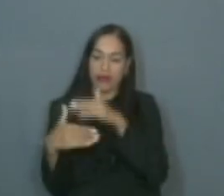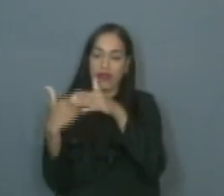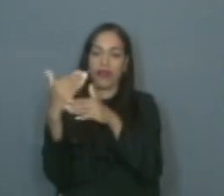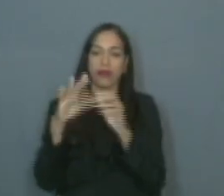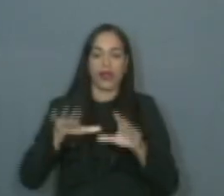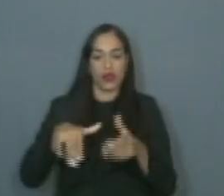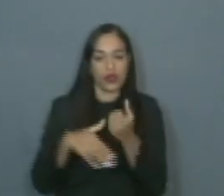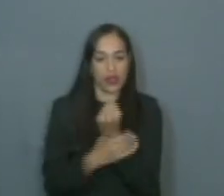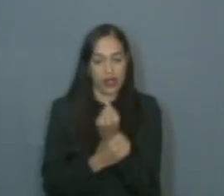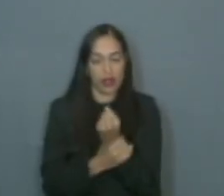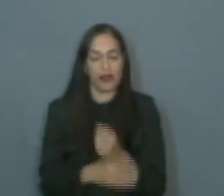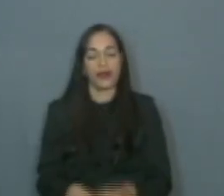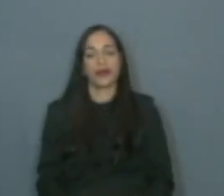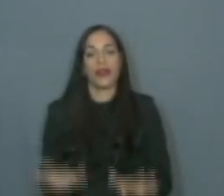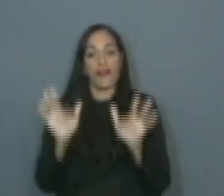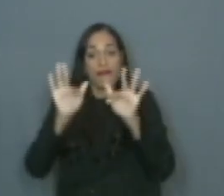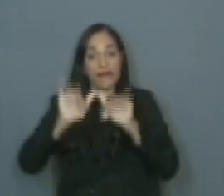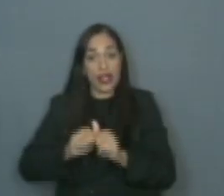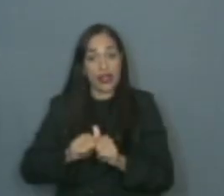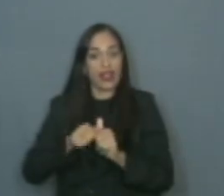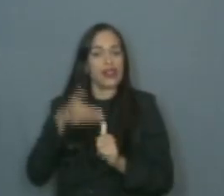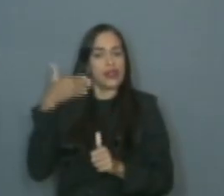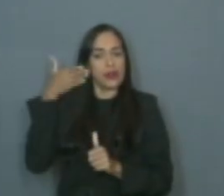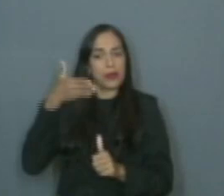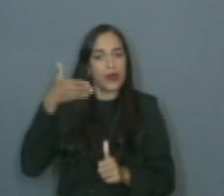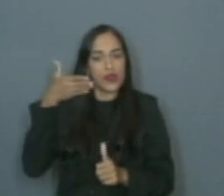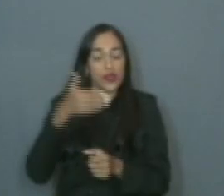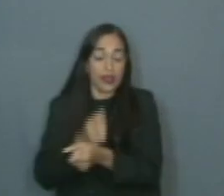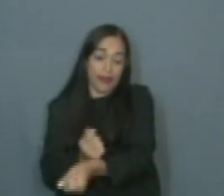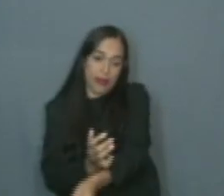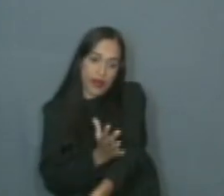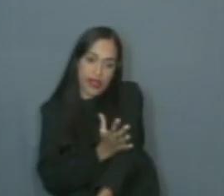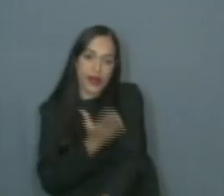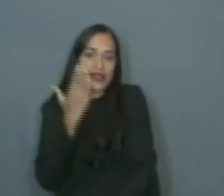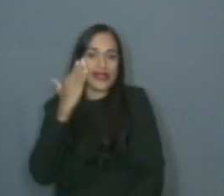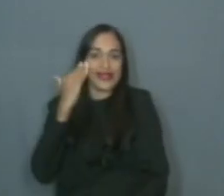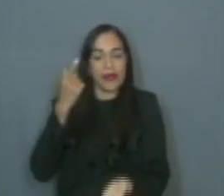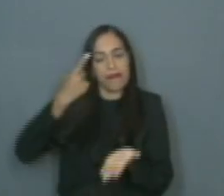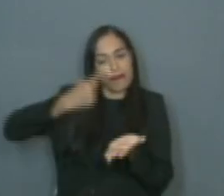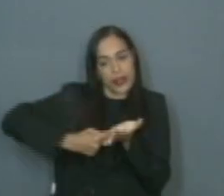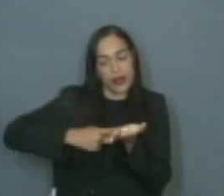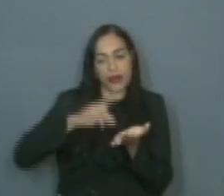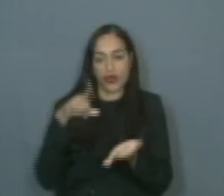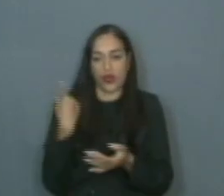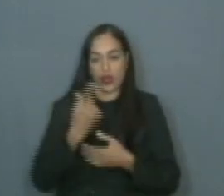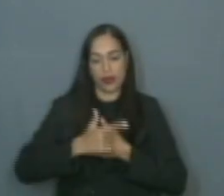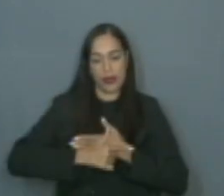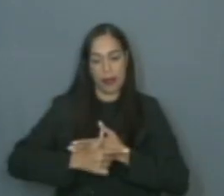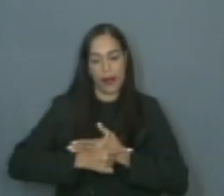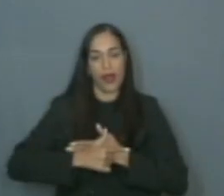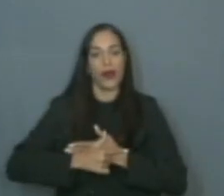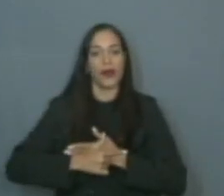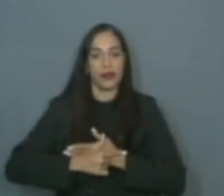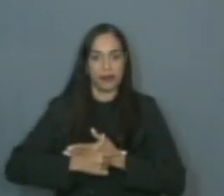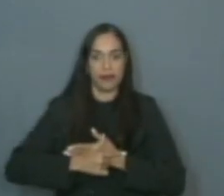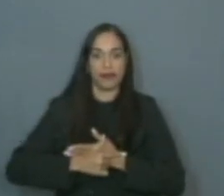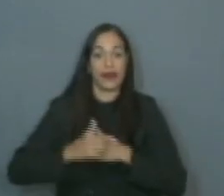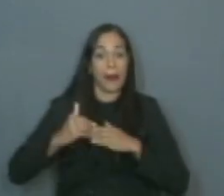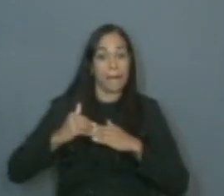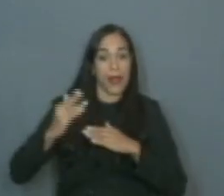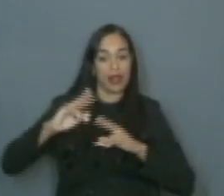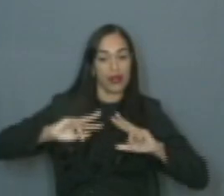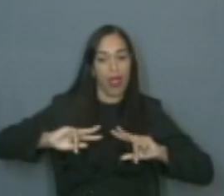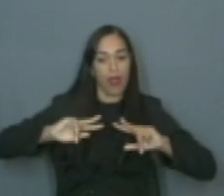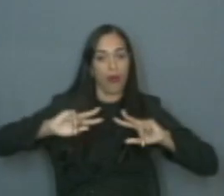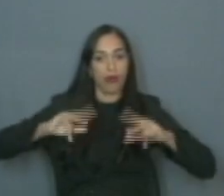sustentável. Encerro as minhas palavras imbuído de forte emoção, sabendo que cumprimos o nosso dever, e não à toa que mais do que